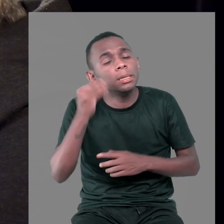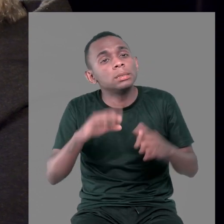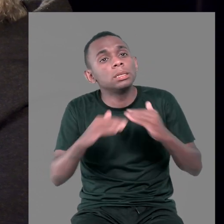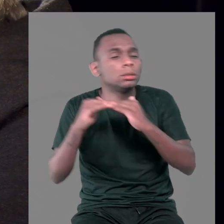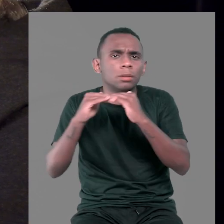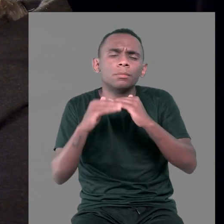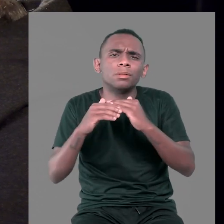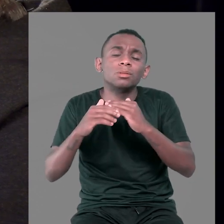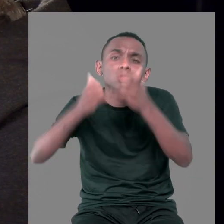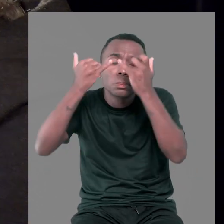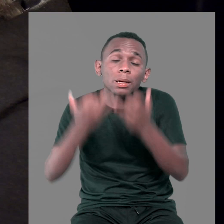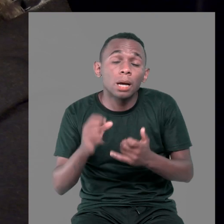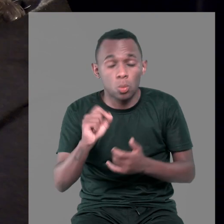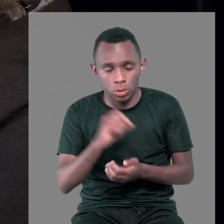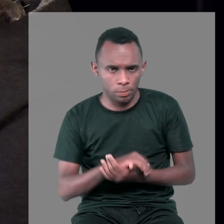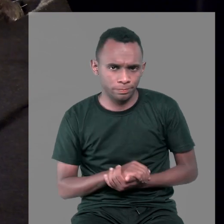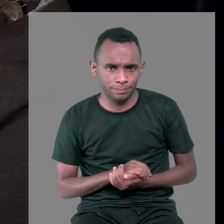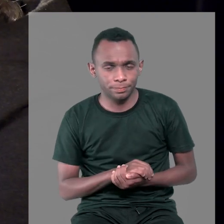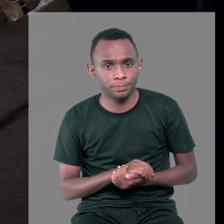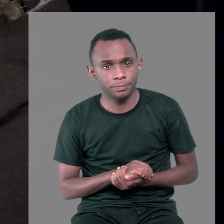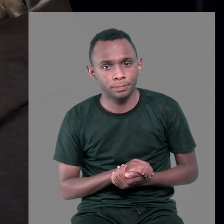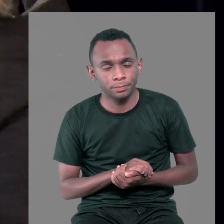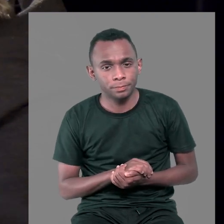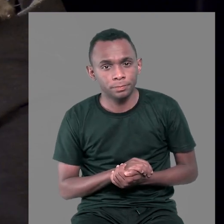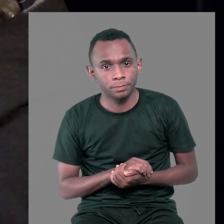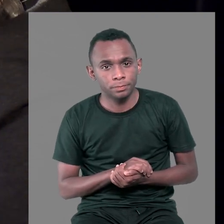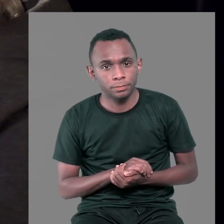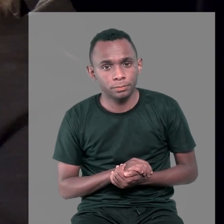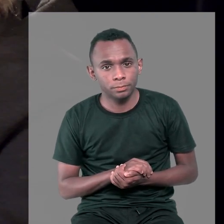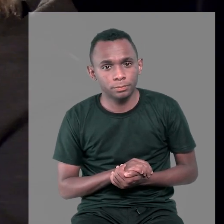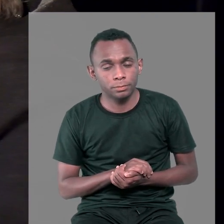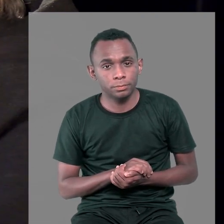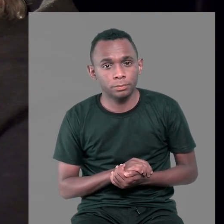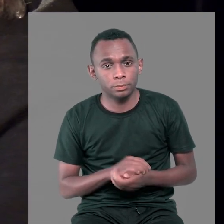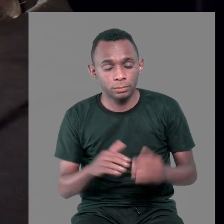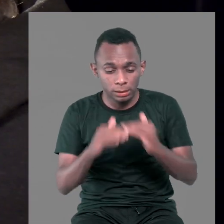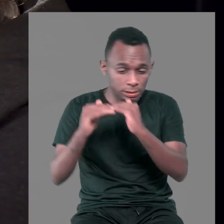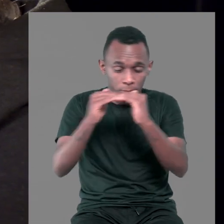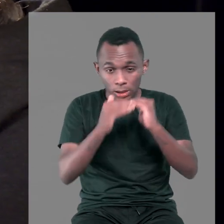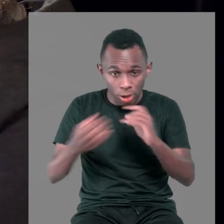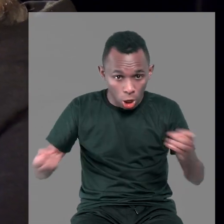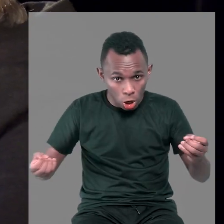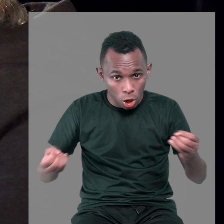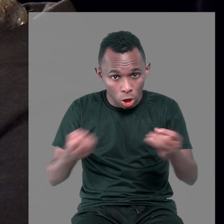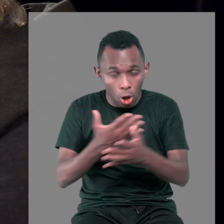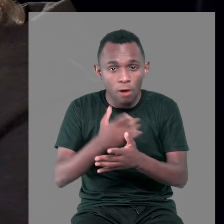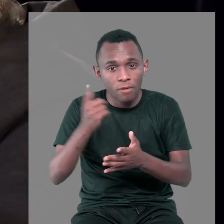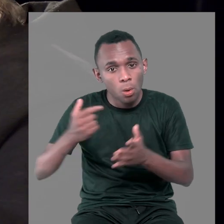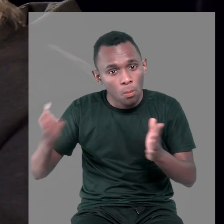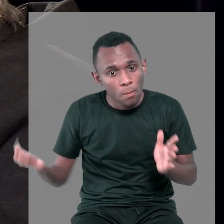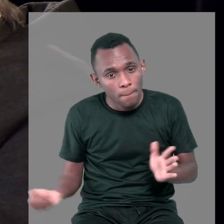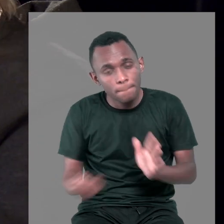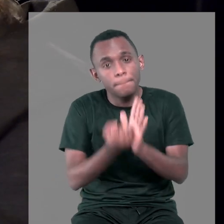imprevisibilidade. Elas são marcadas pela... Me lembrando de um outro autor que sempre me vem à memória quando